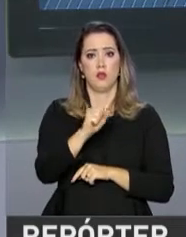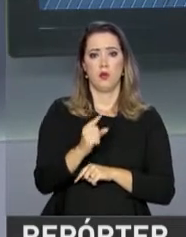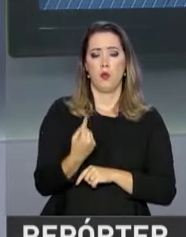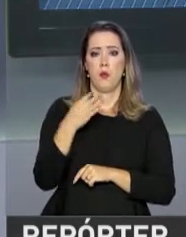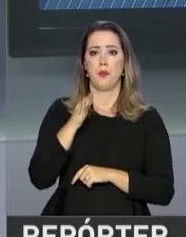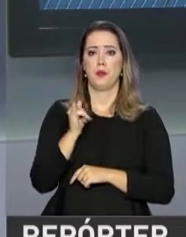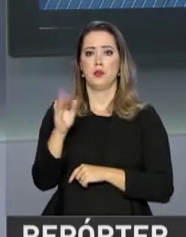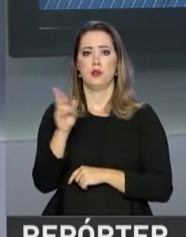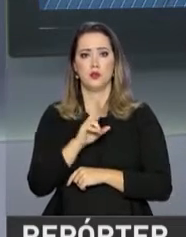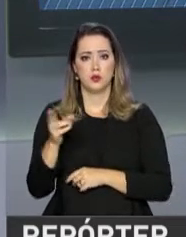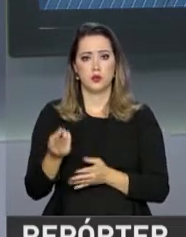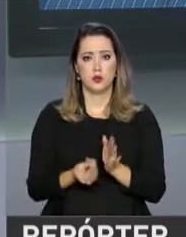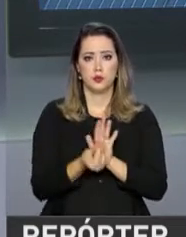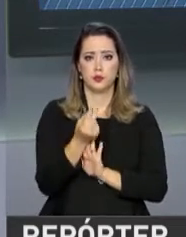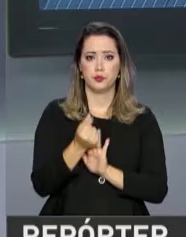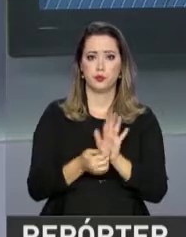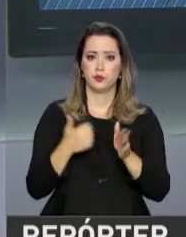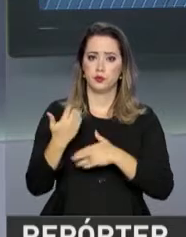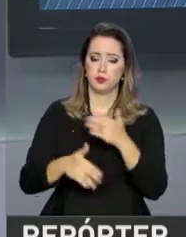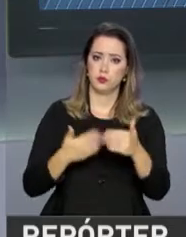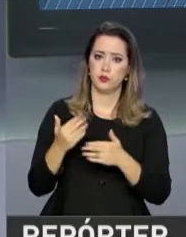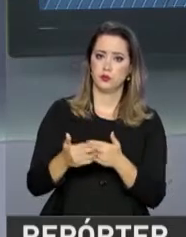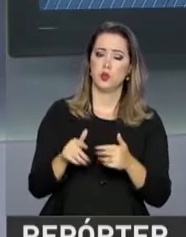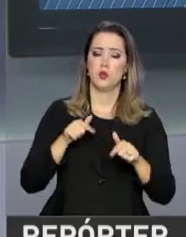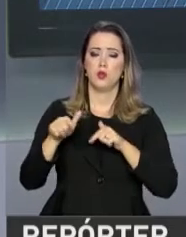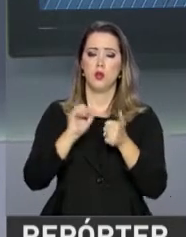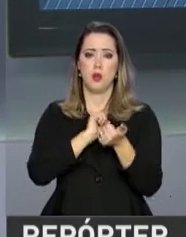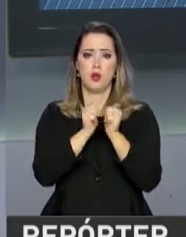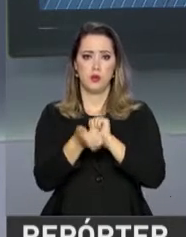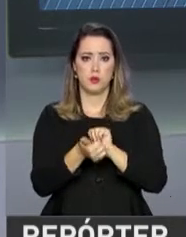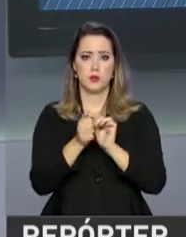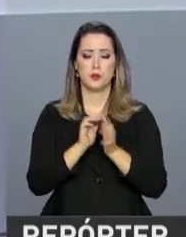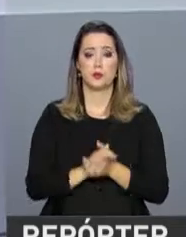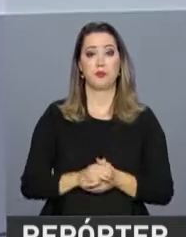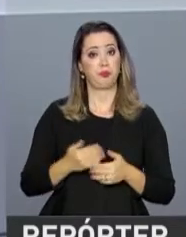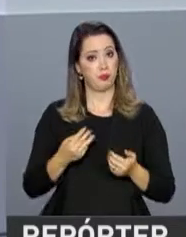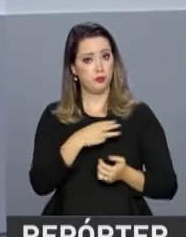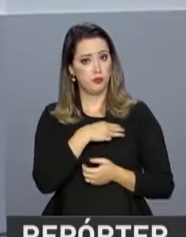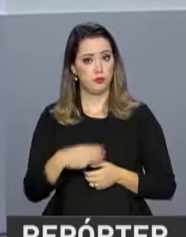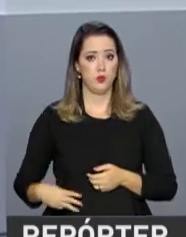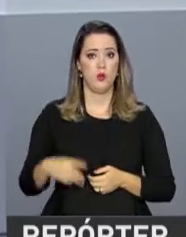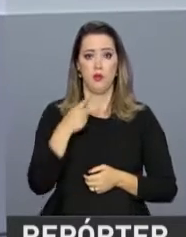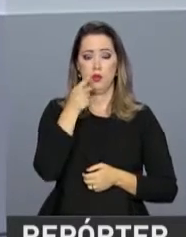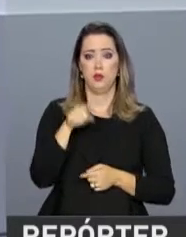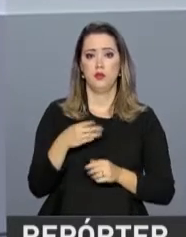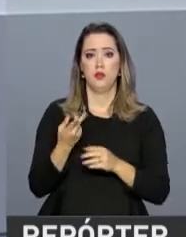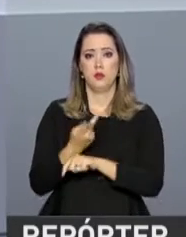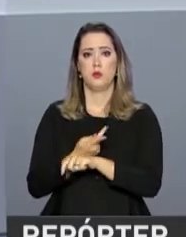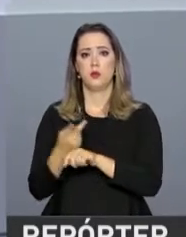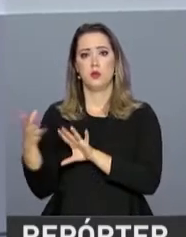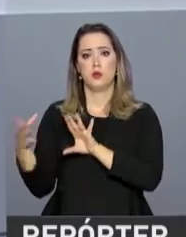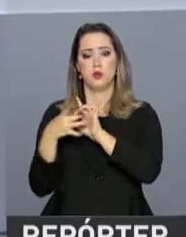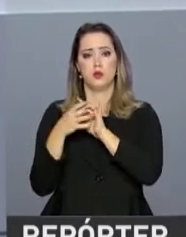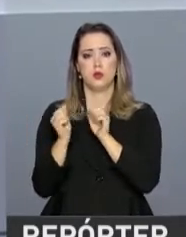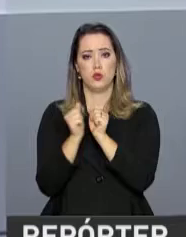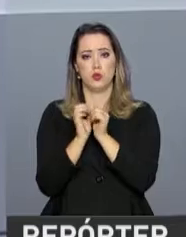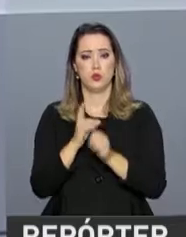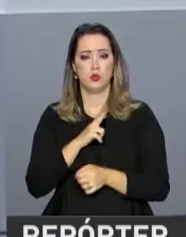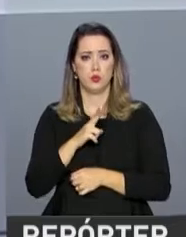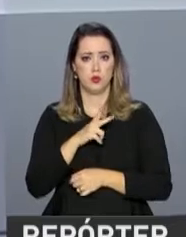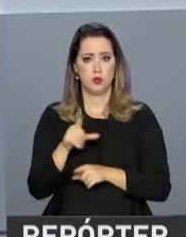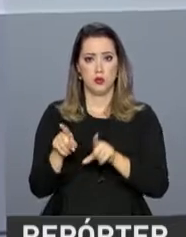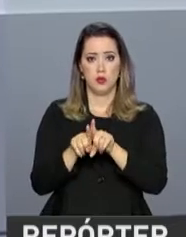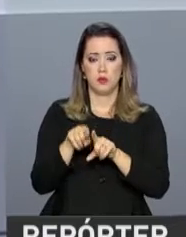bilhão de reais do orçamento para desenvolver ações ligadas ao esporte e o ministro afirmou que além de buscar parcerias privadas